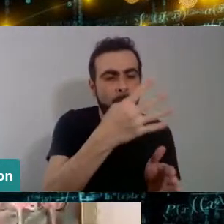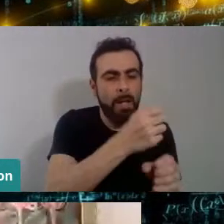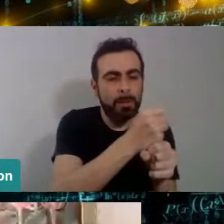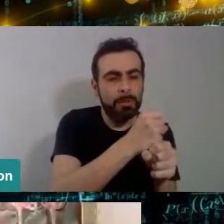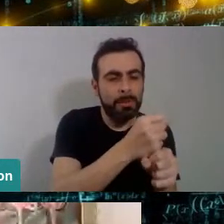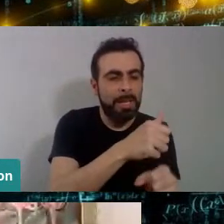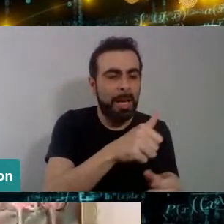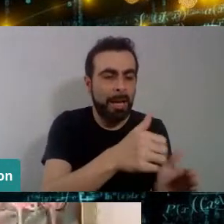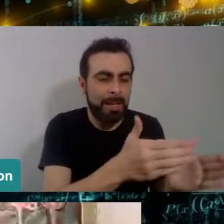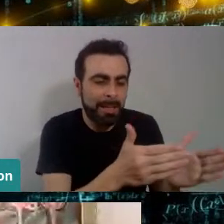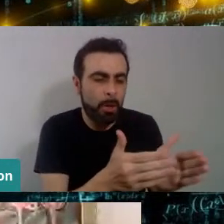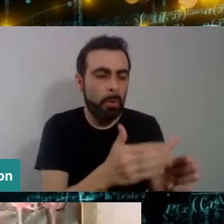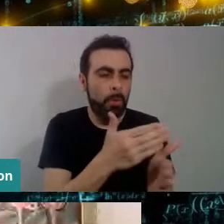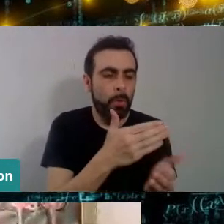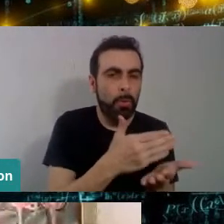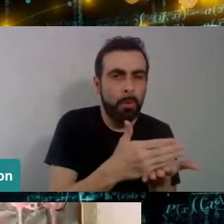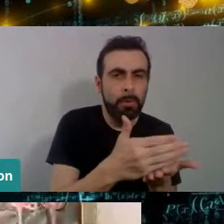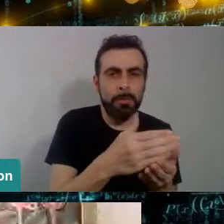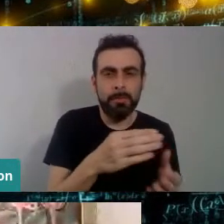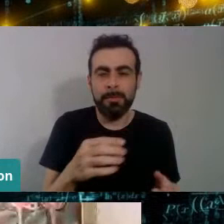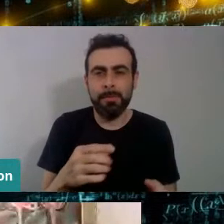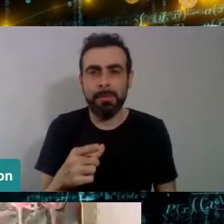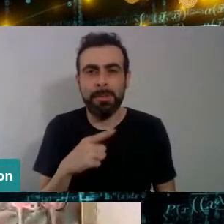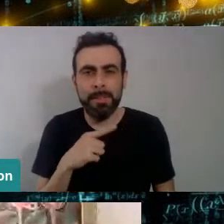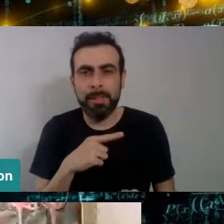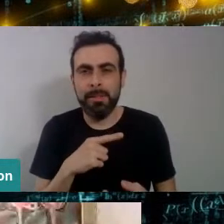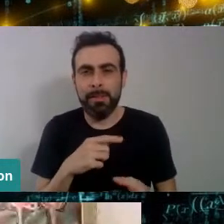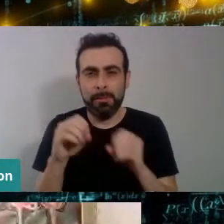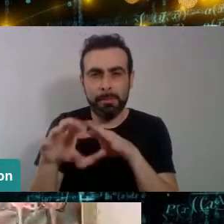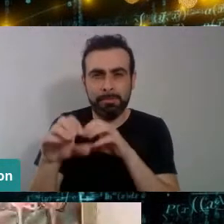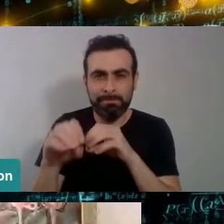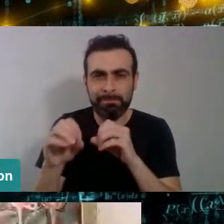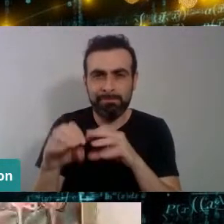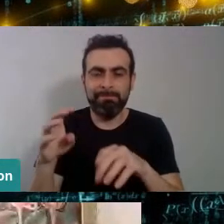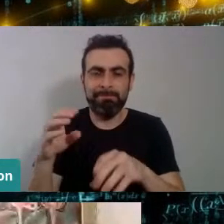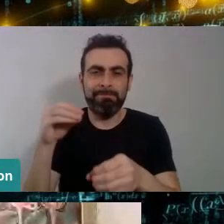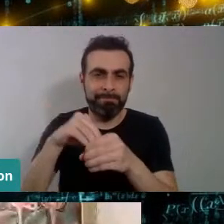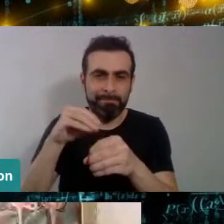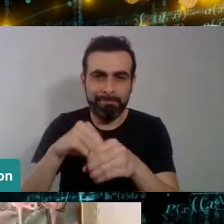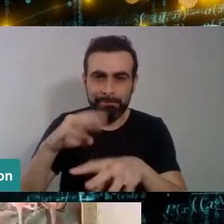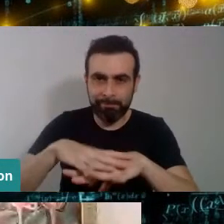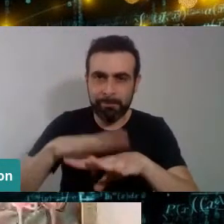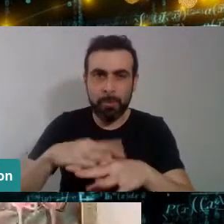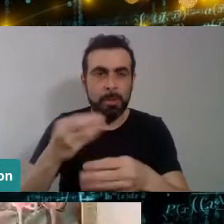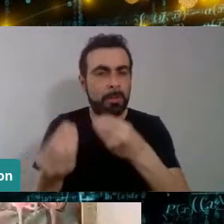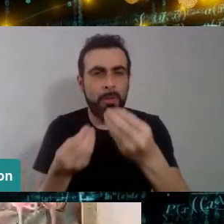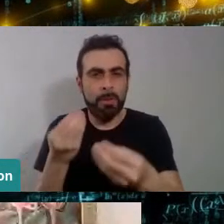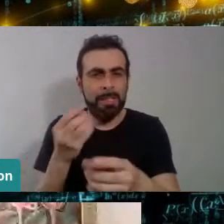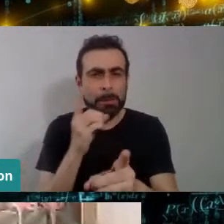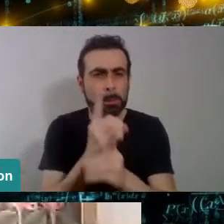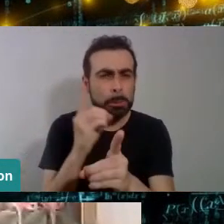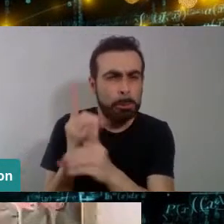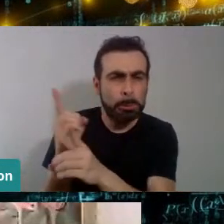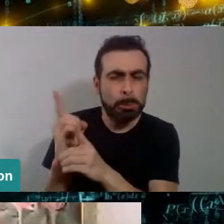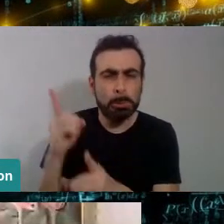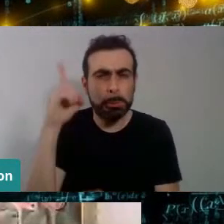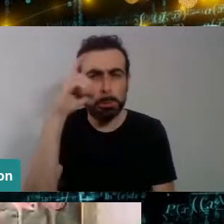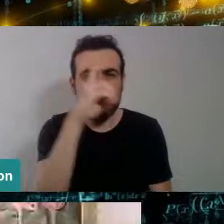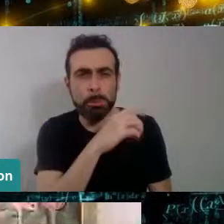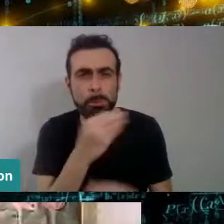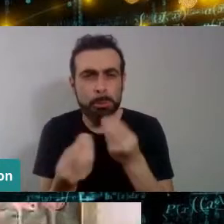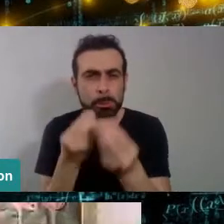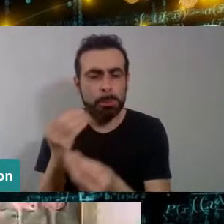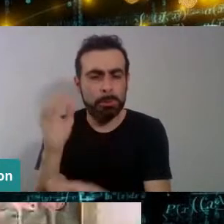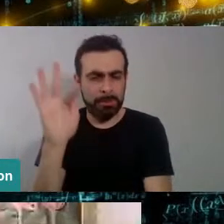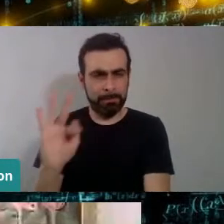as aulas, contar para nós as dificuldades que ele encontrou para começar a trabalhar numa faculdade que